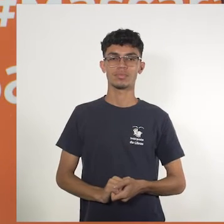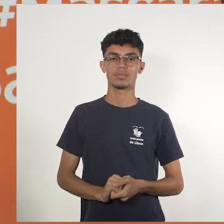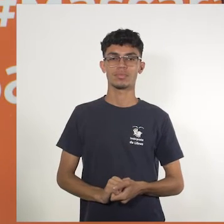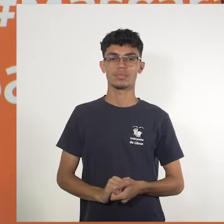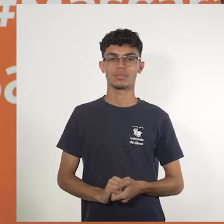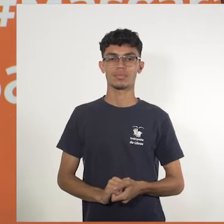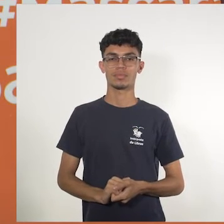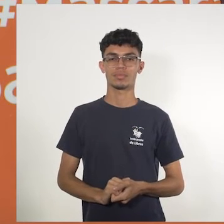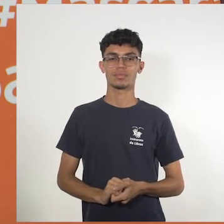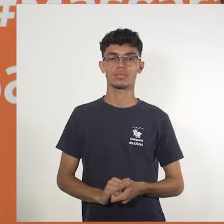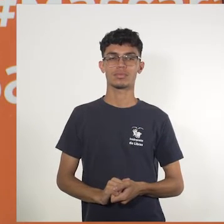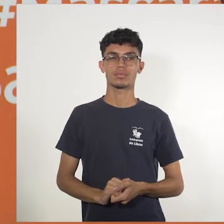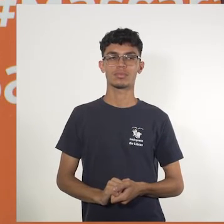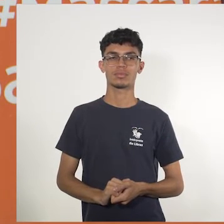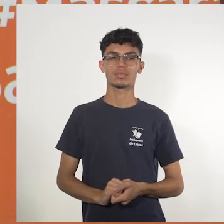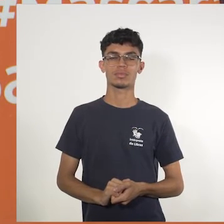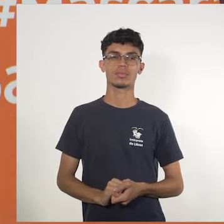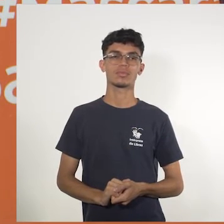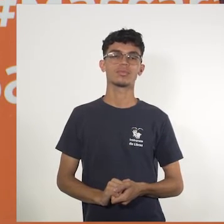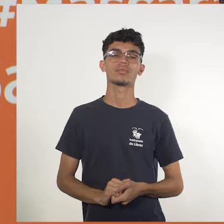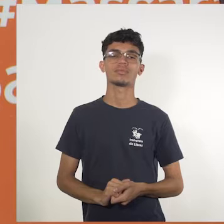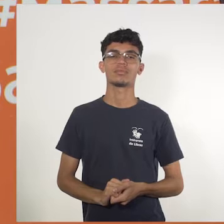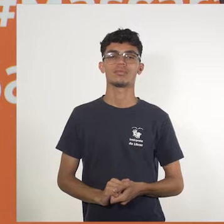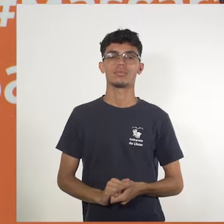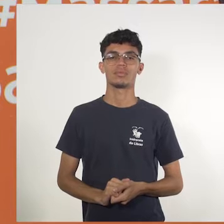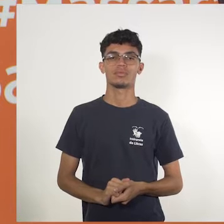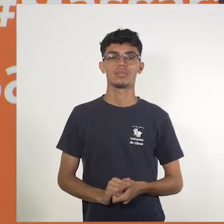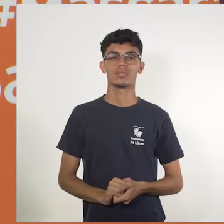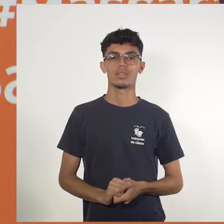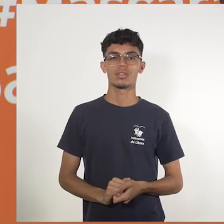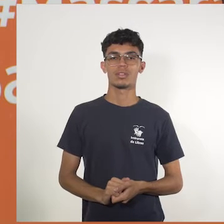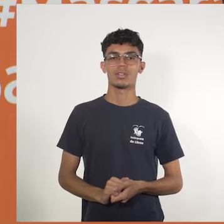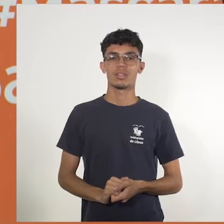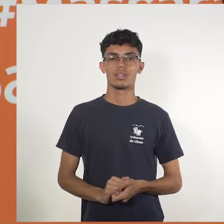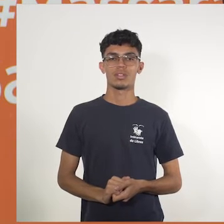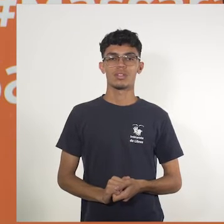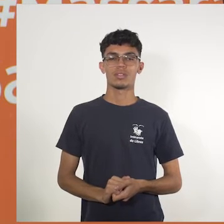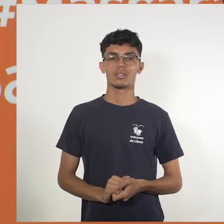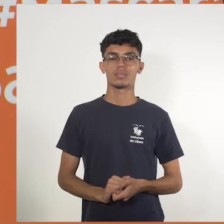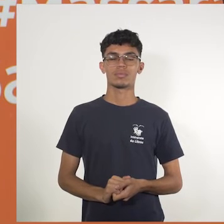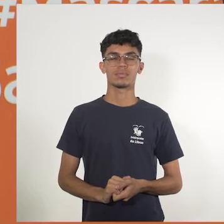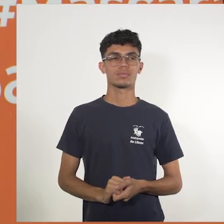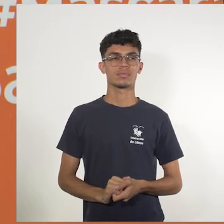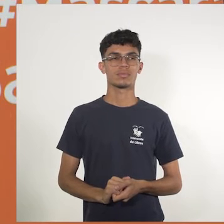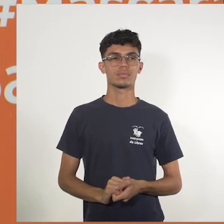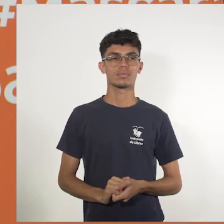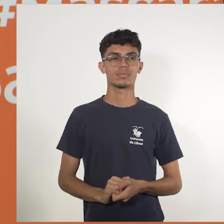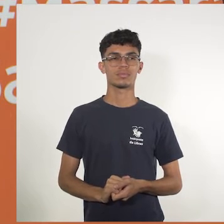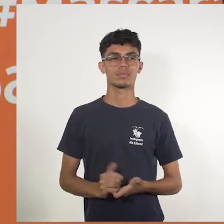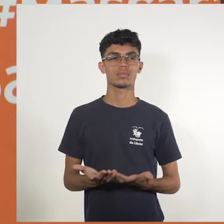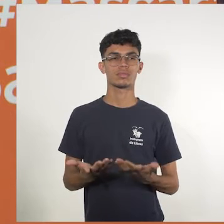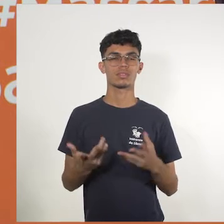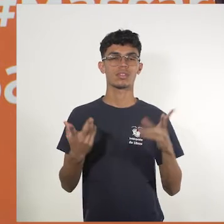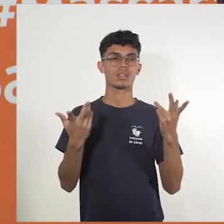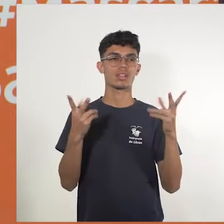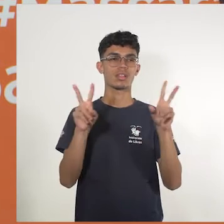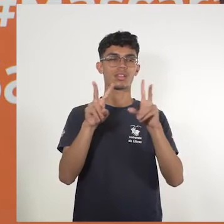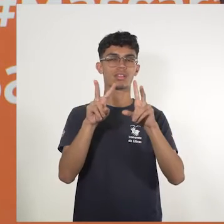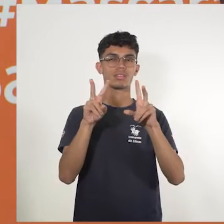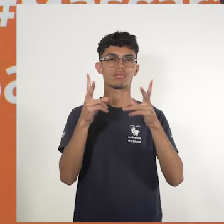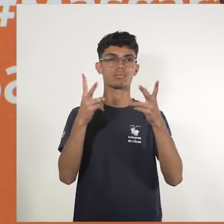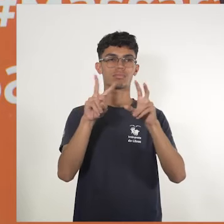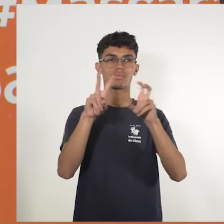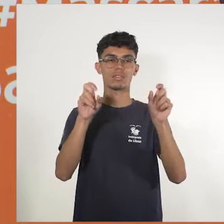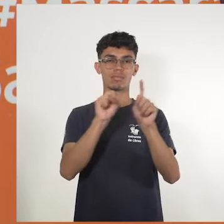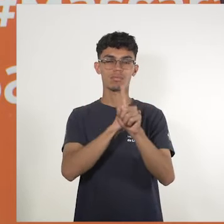territorial, como também nessa questão da classe social, e isso é muito importante,